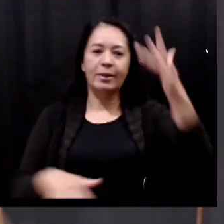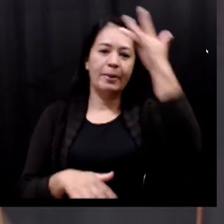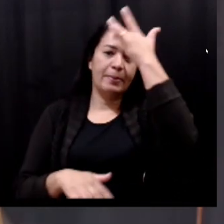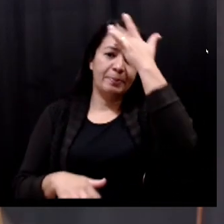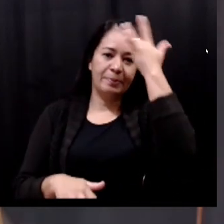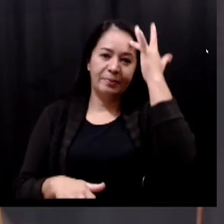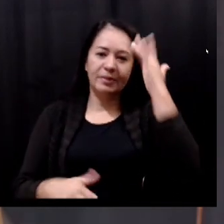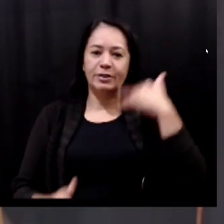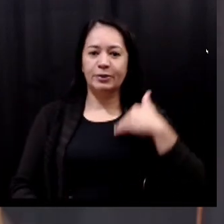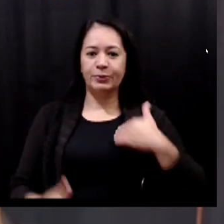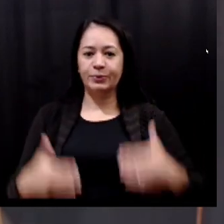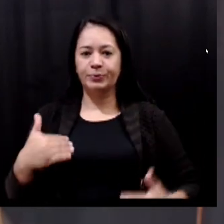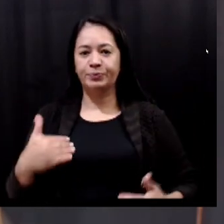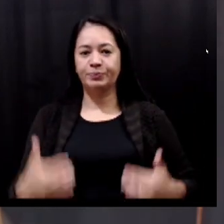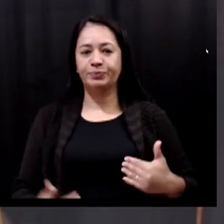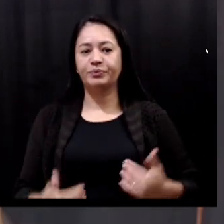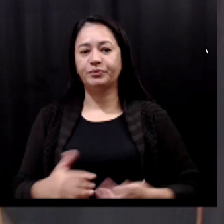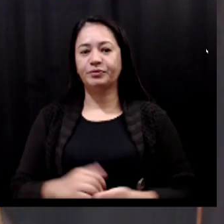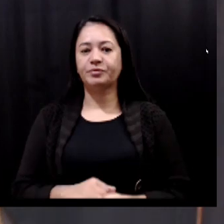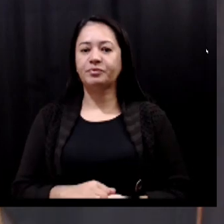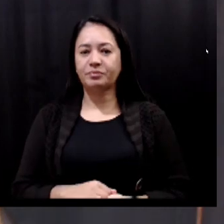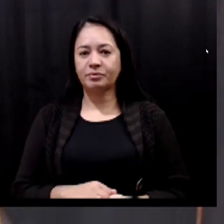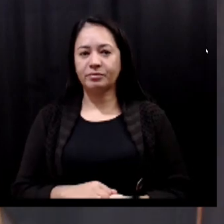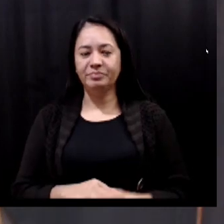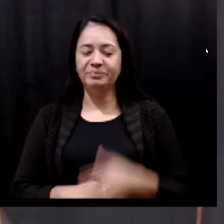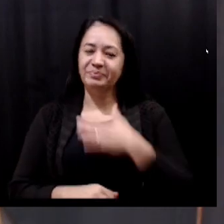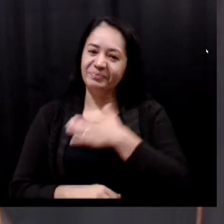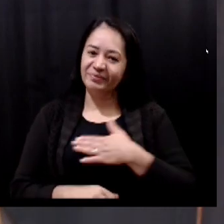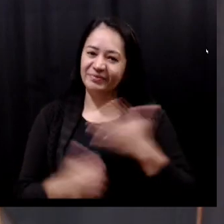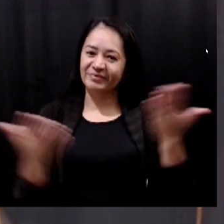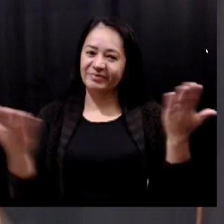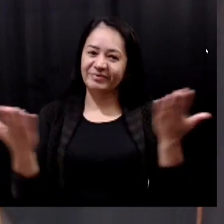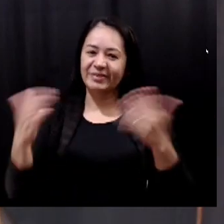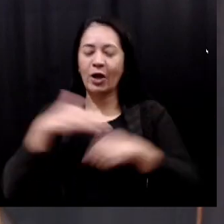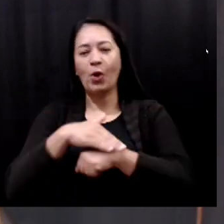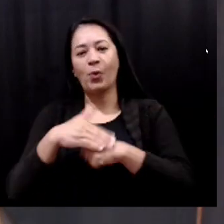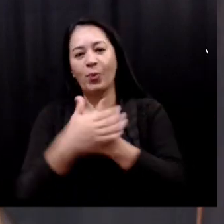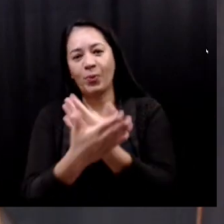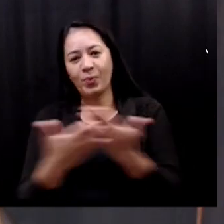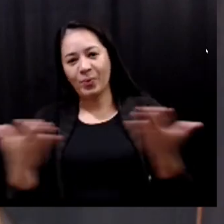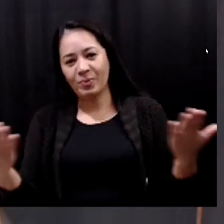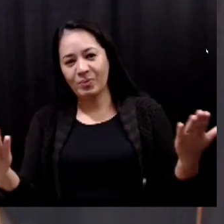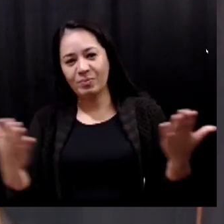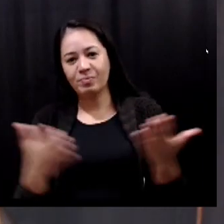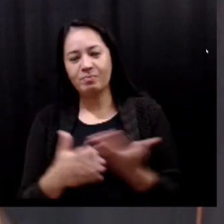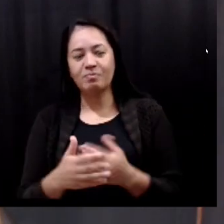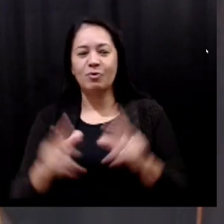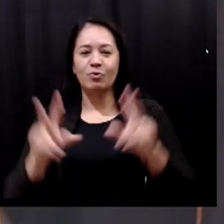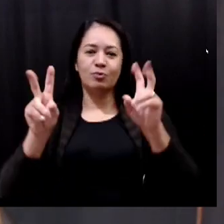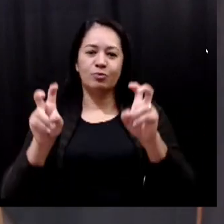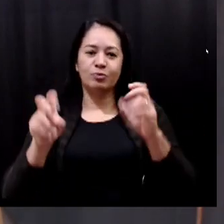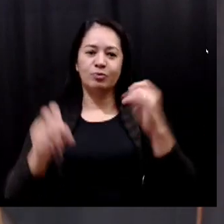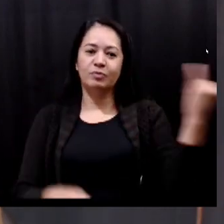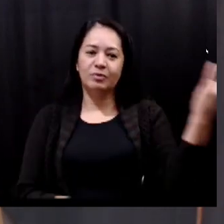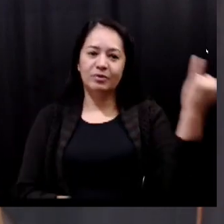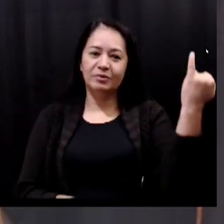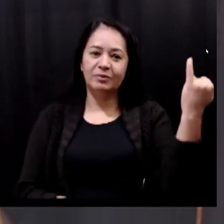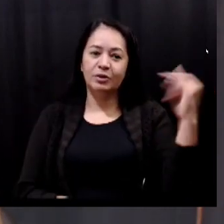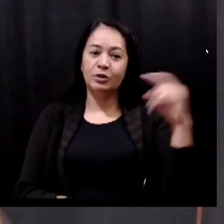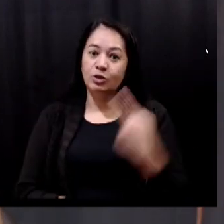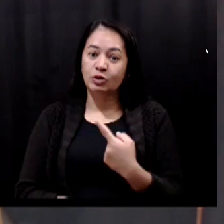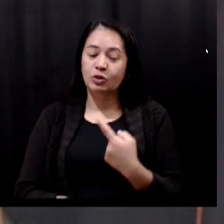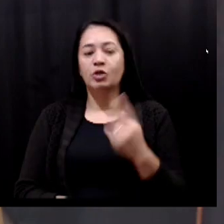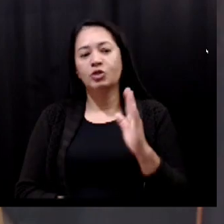né? Que prazer hoje conversar com vocês, conversar um pouco sobre esse tema tão importante, apesar da gente ter falado sobre